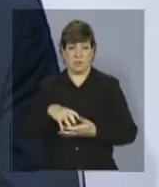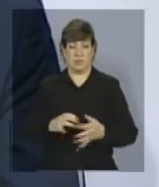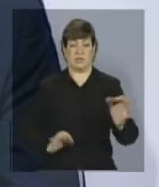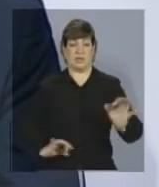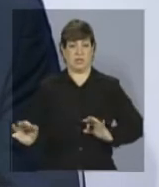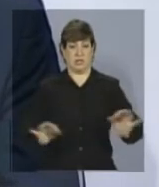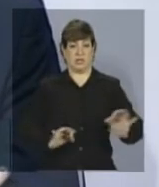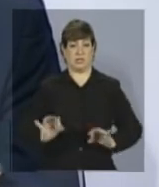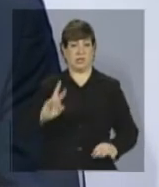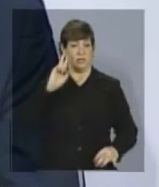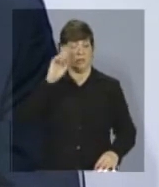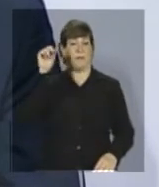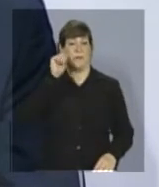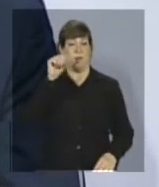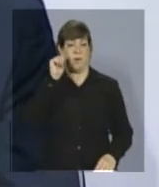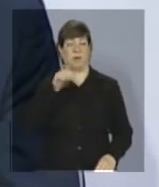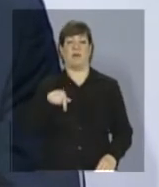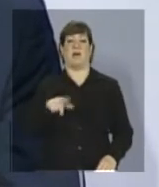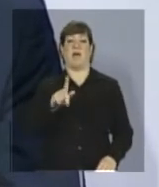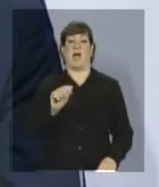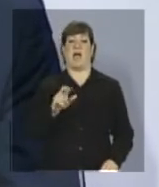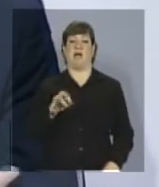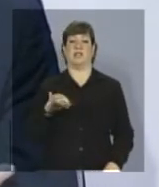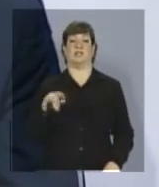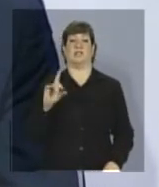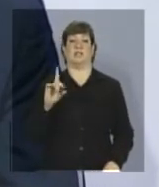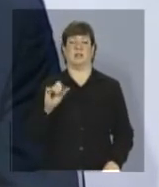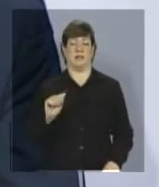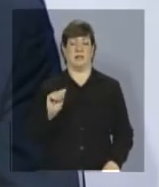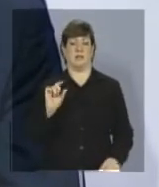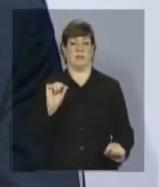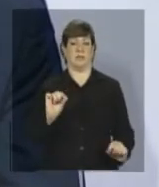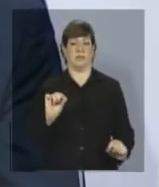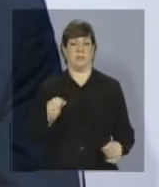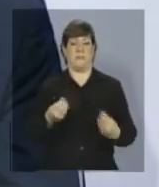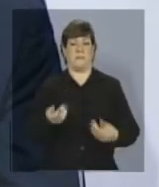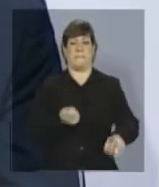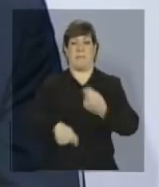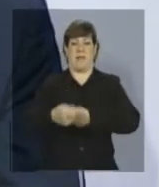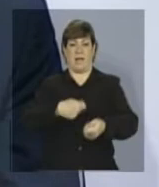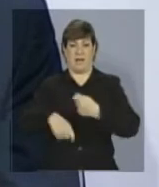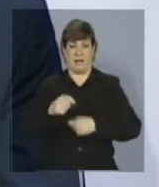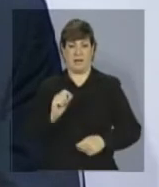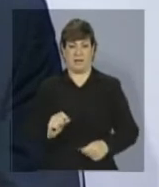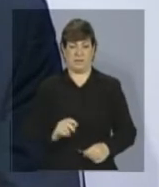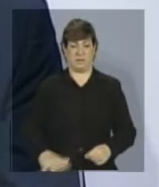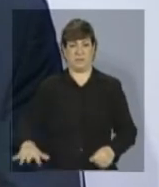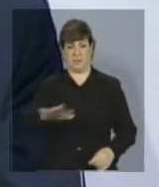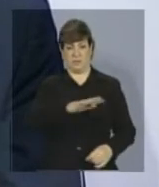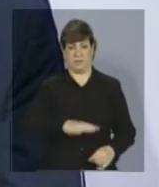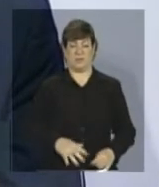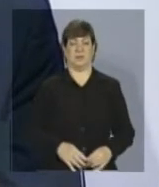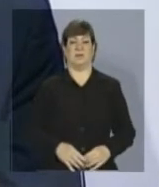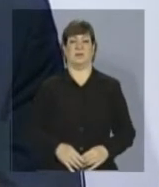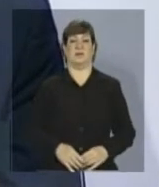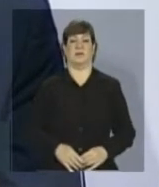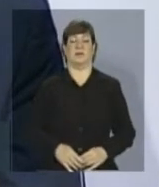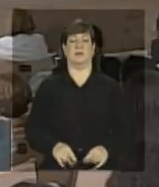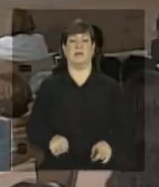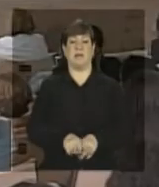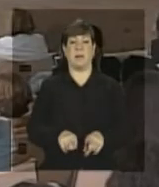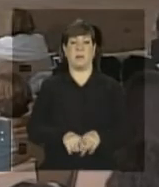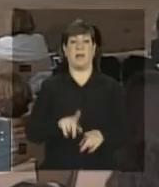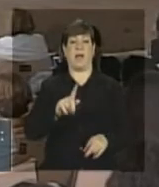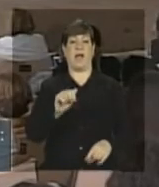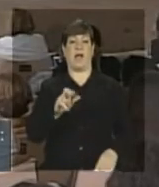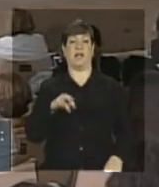mulheres, garantindo o mercado institucional. Garantiu também, ministra, governador, senhoras e senhores,